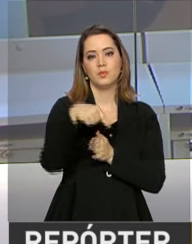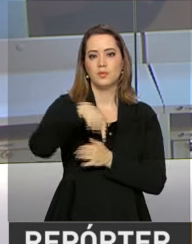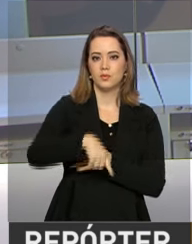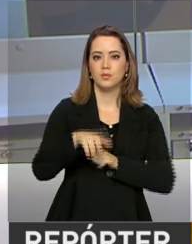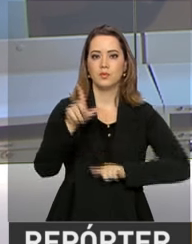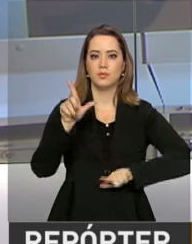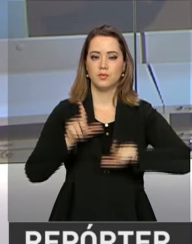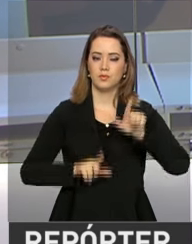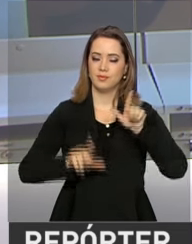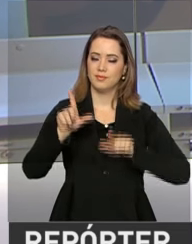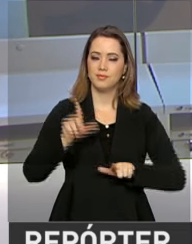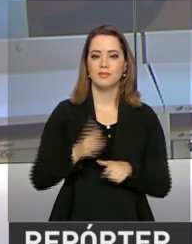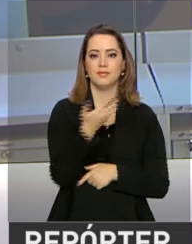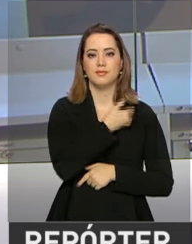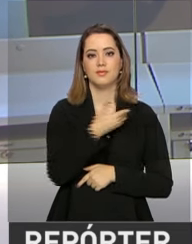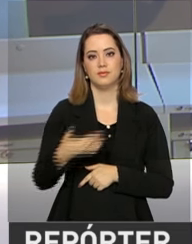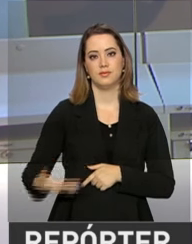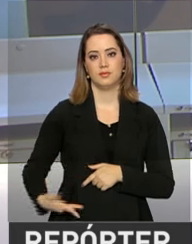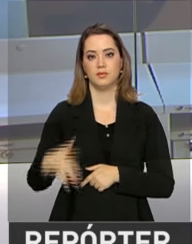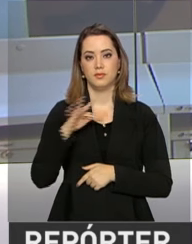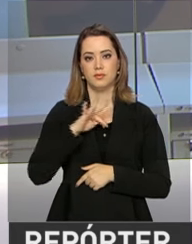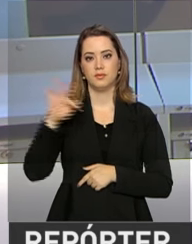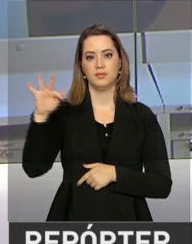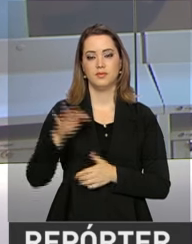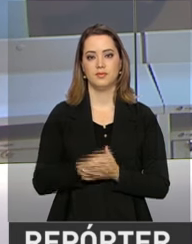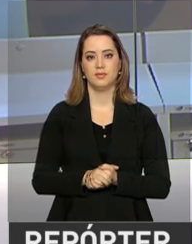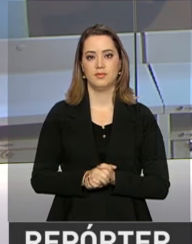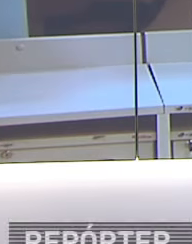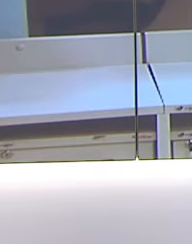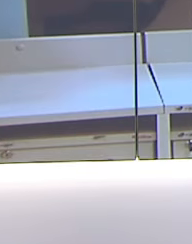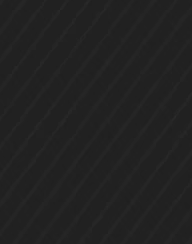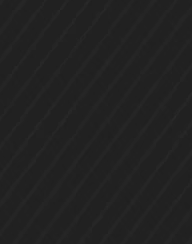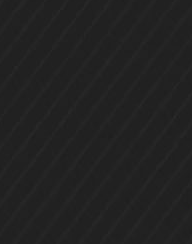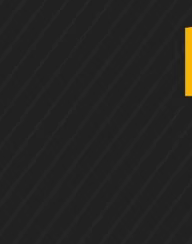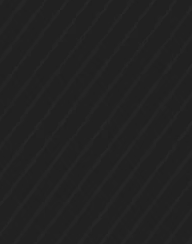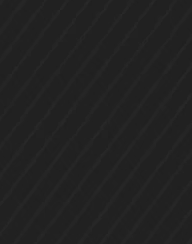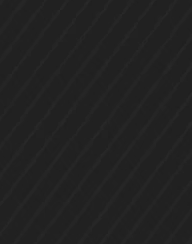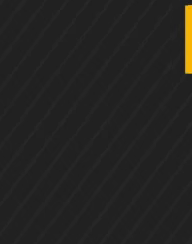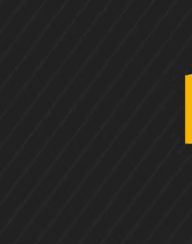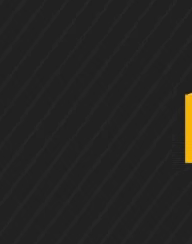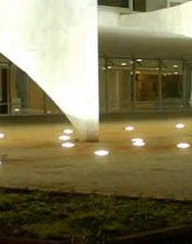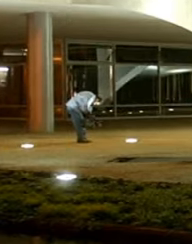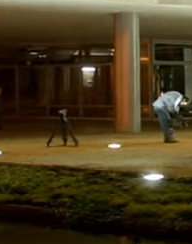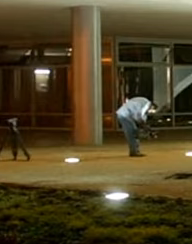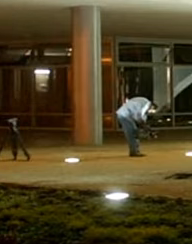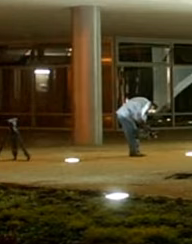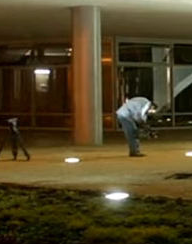continue com a gente aqui na NBR, a TV do Governo Federal.